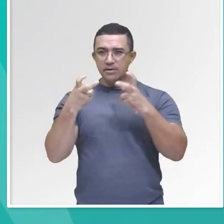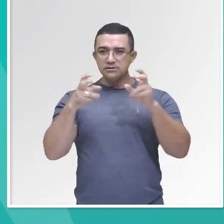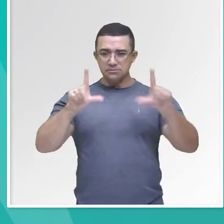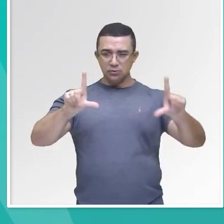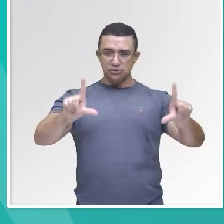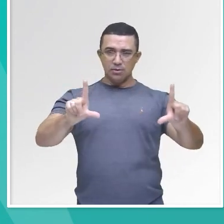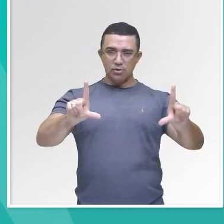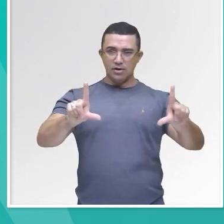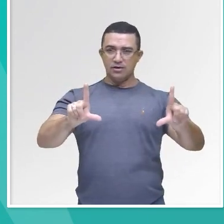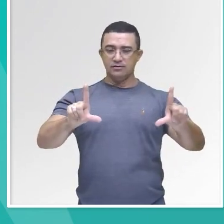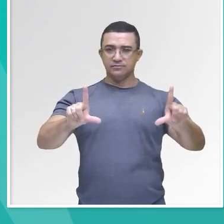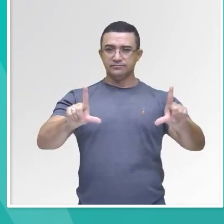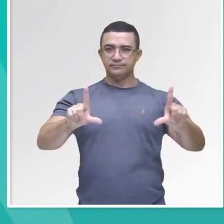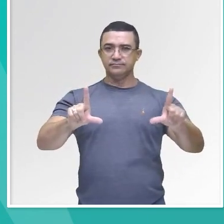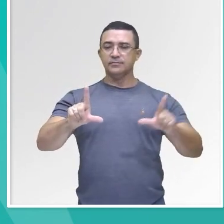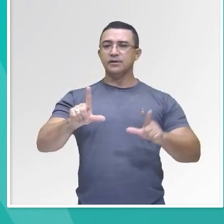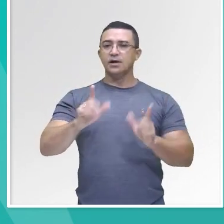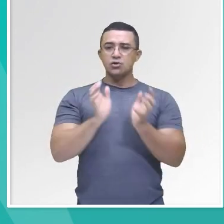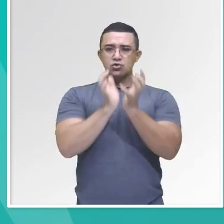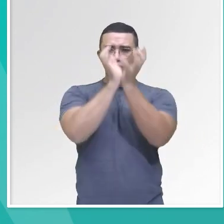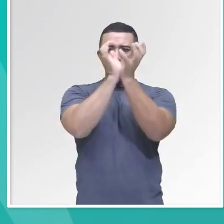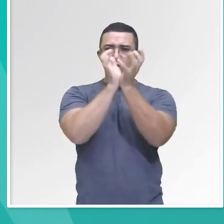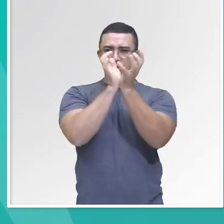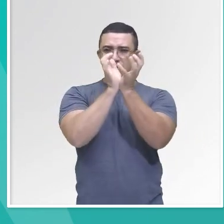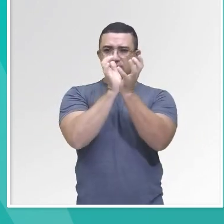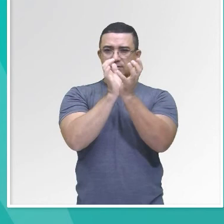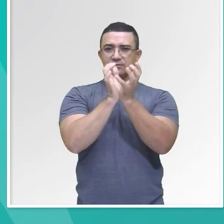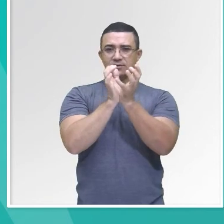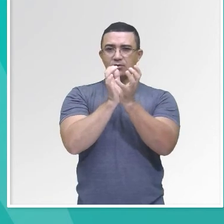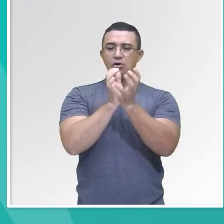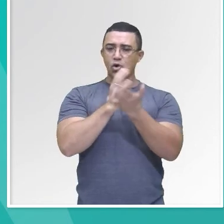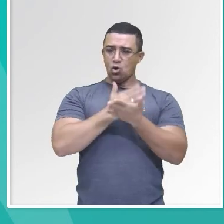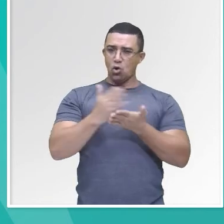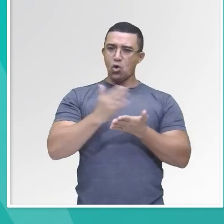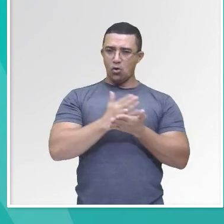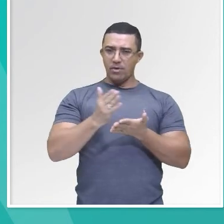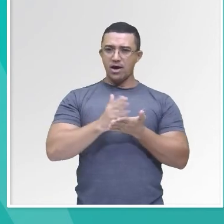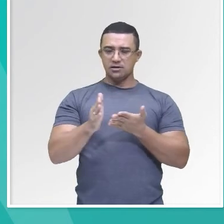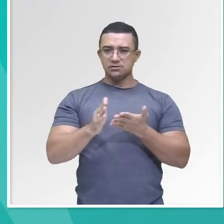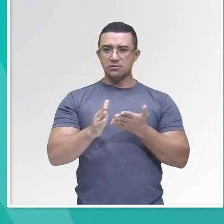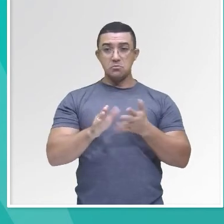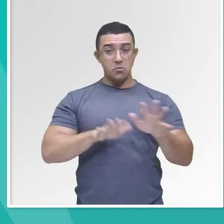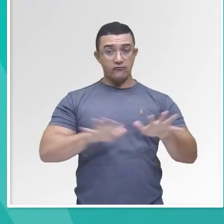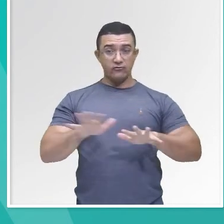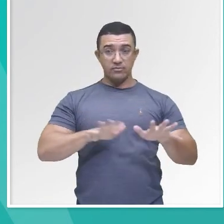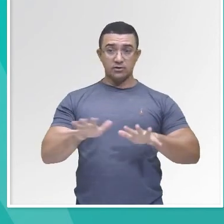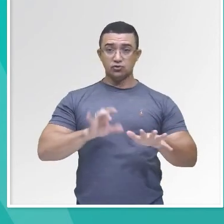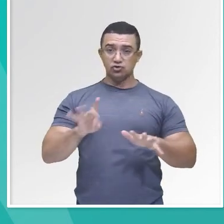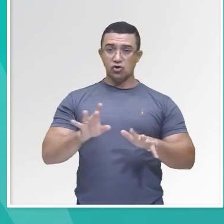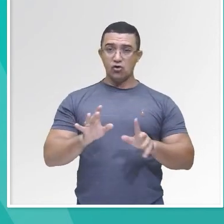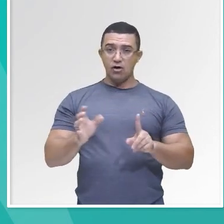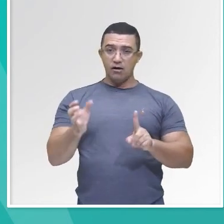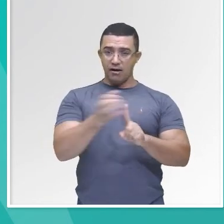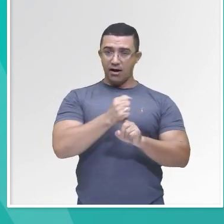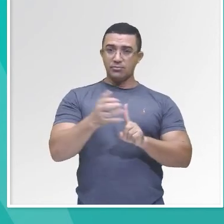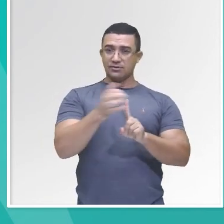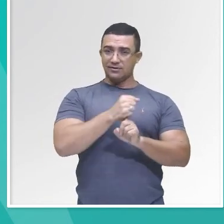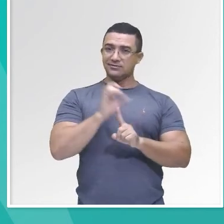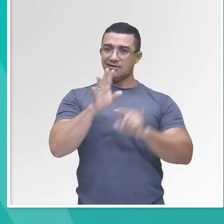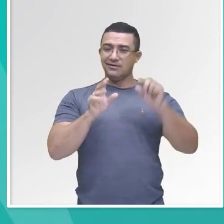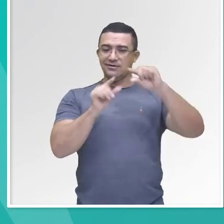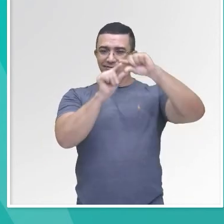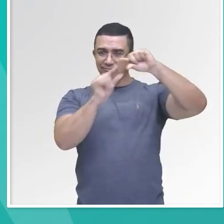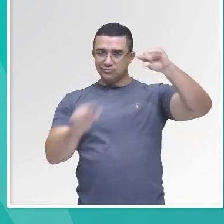tabuleiro. As torres que estão nas pontas, eles só se locomovem e capturam na vertical